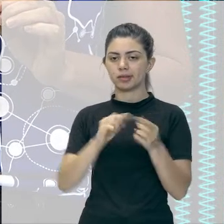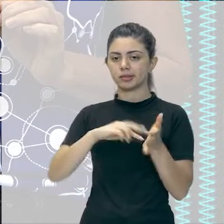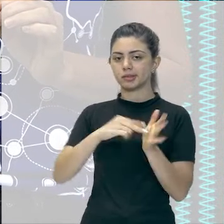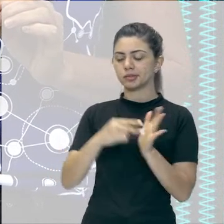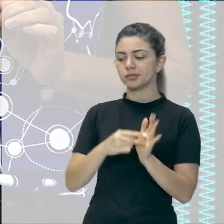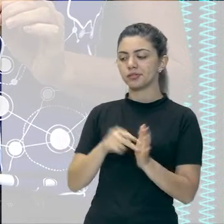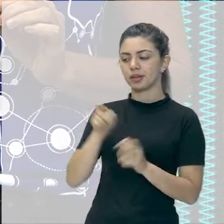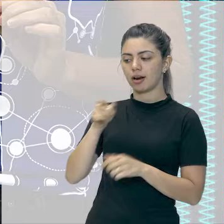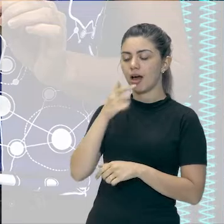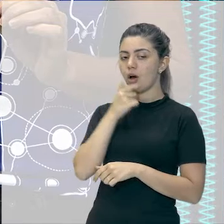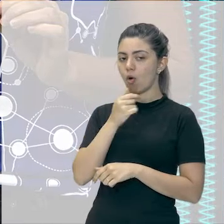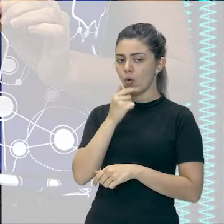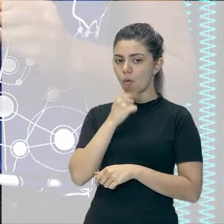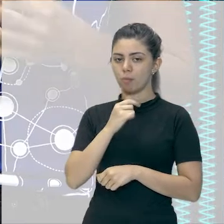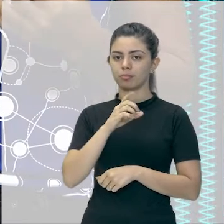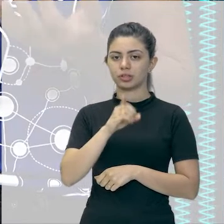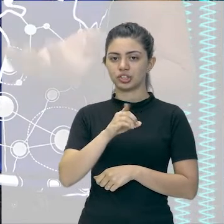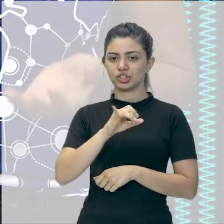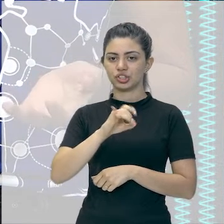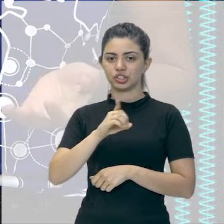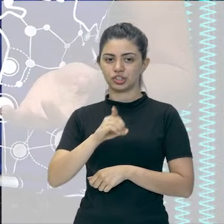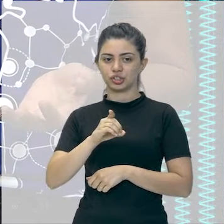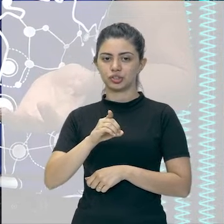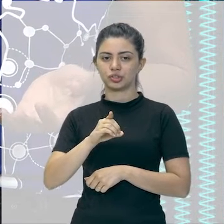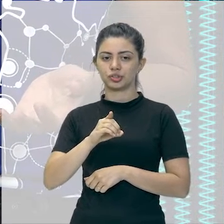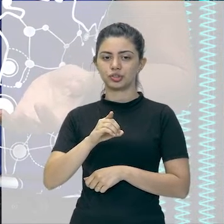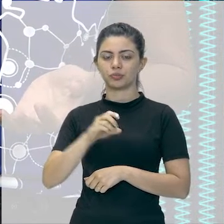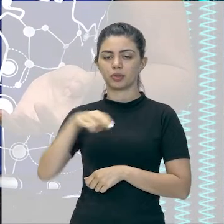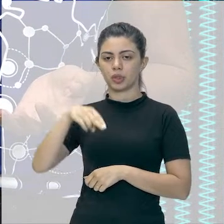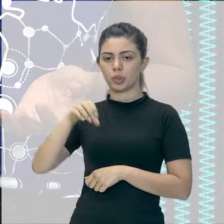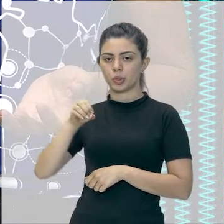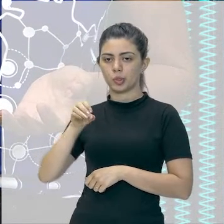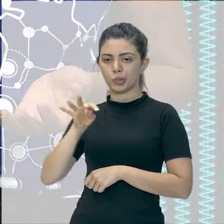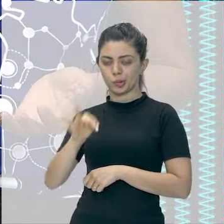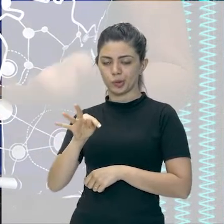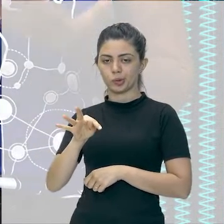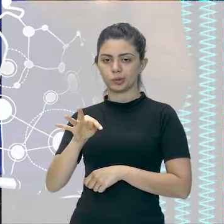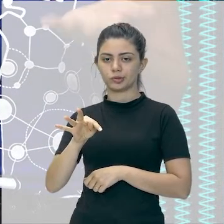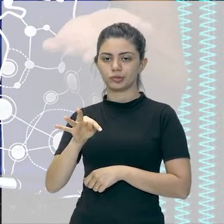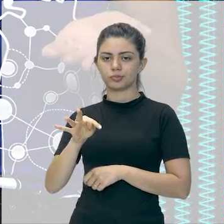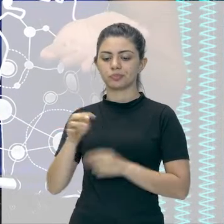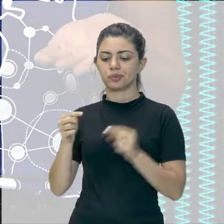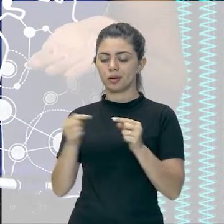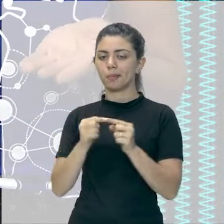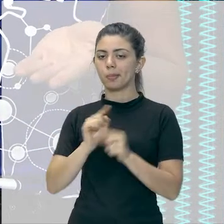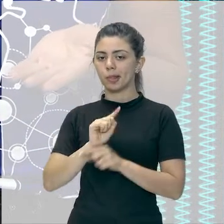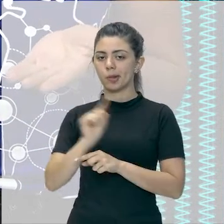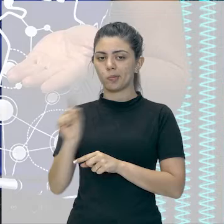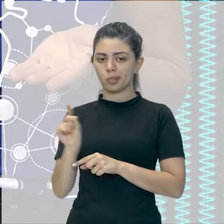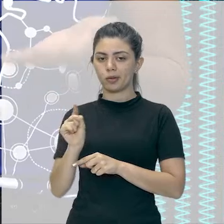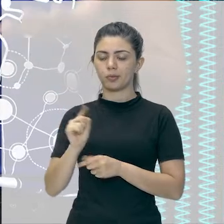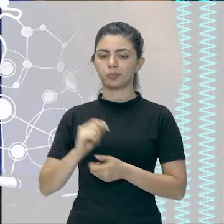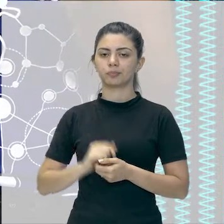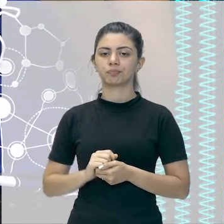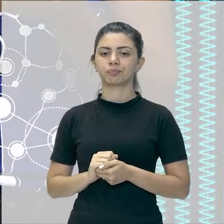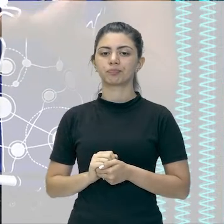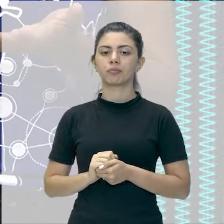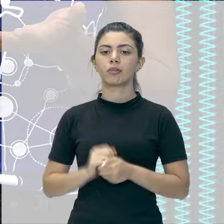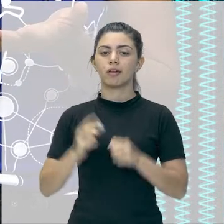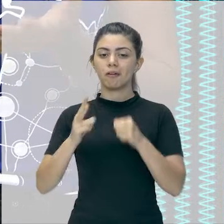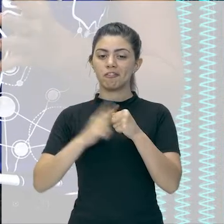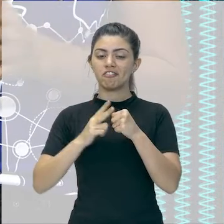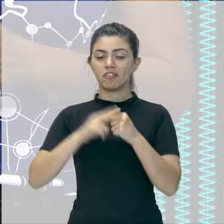sujeito. Did, auxiliar. A palavra not, que é o não. Watch é o meu